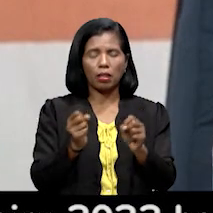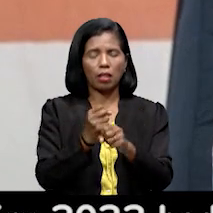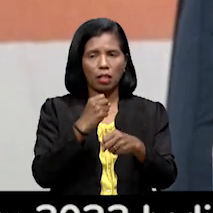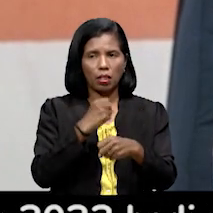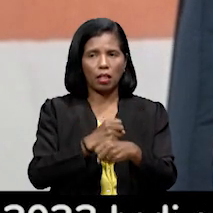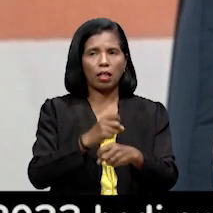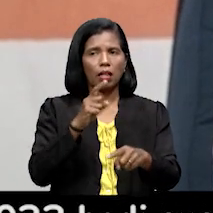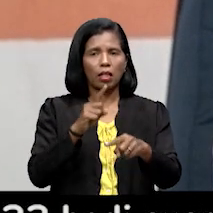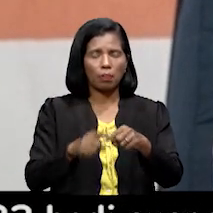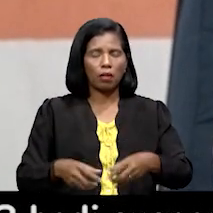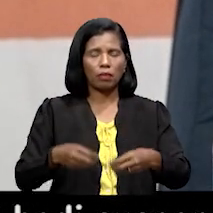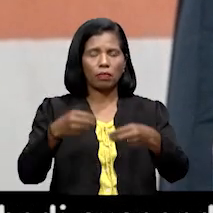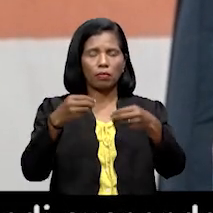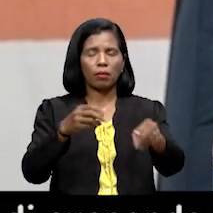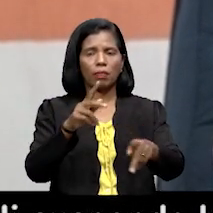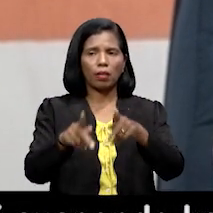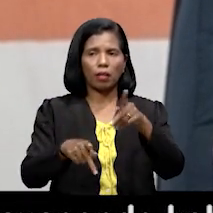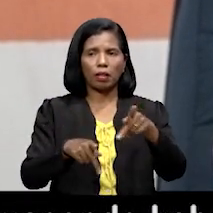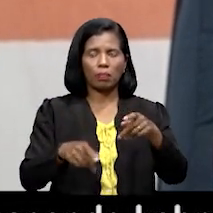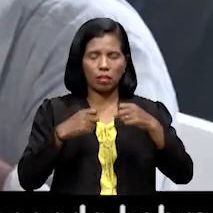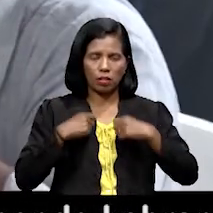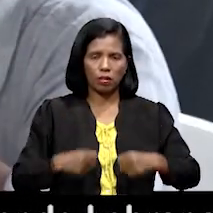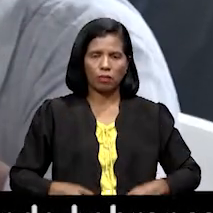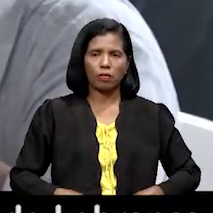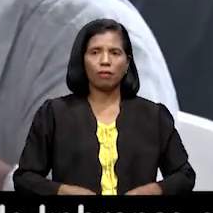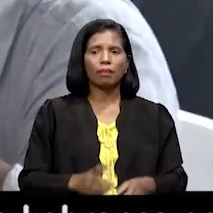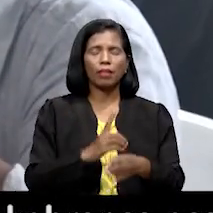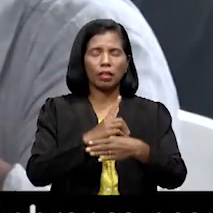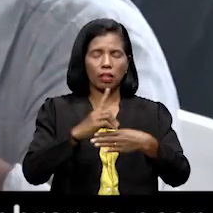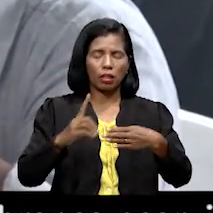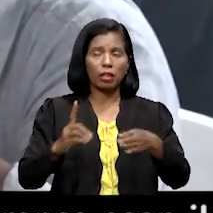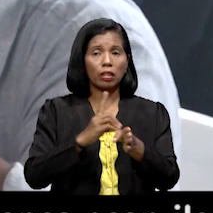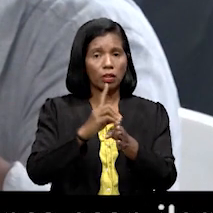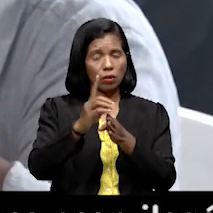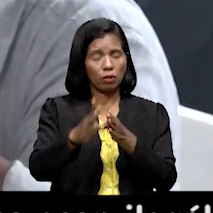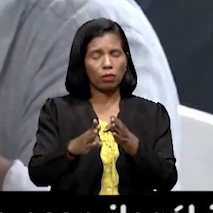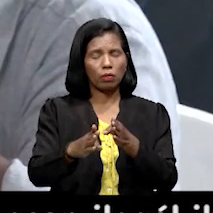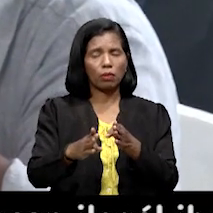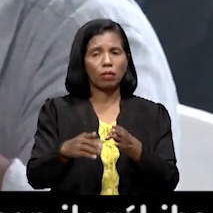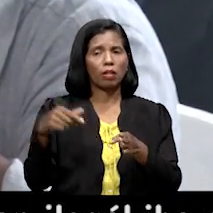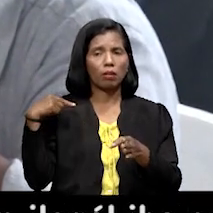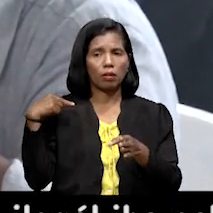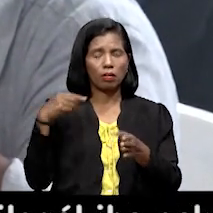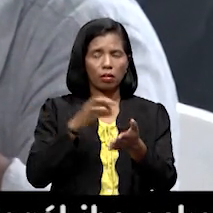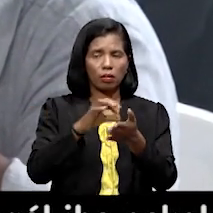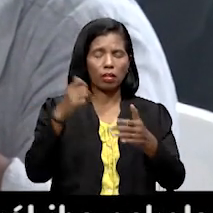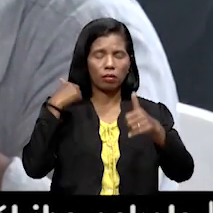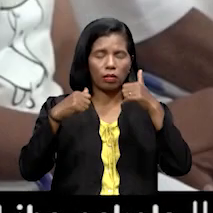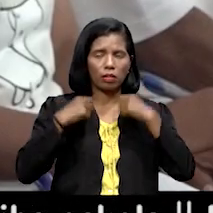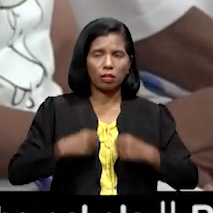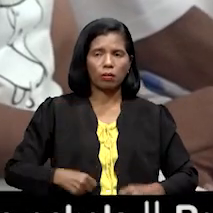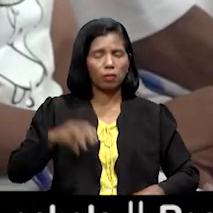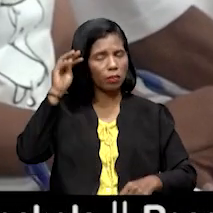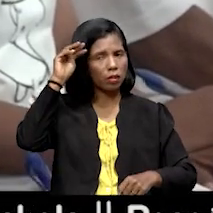rodilabele prejudica a comunidade Sira Ne Saúde. Diretor Gabinete Licenciamento no Registro Atividade Saúde Ministério